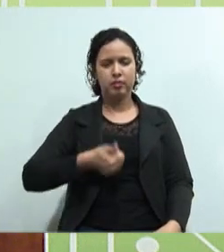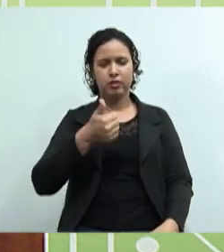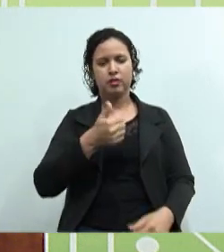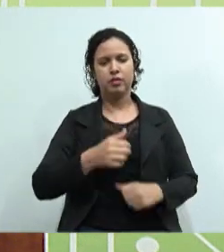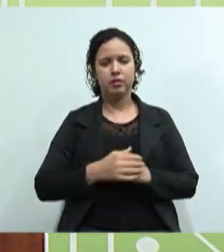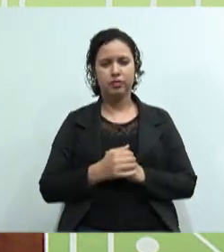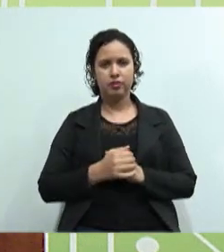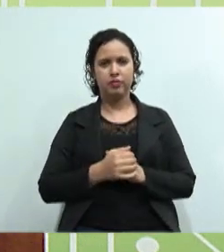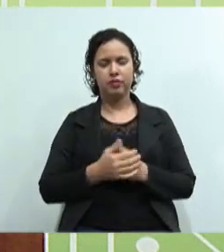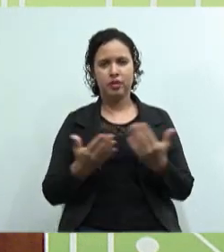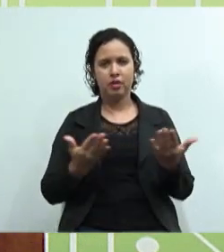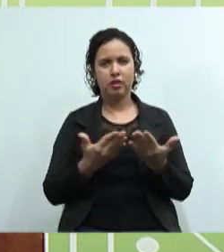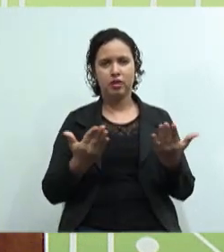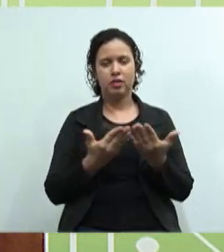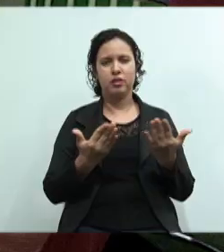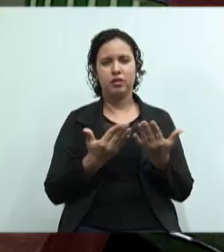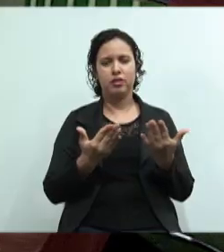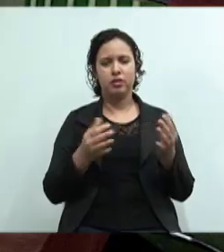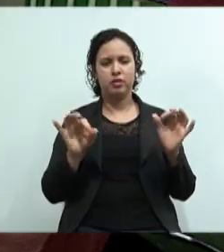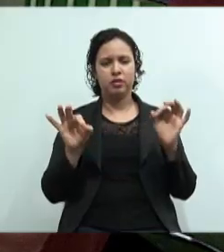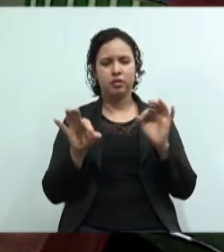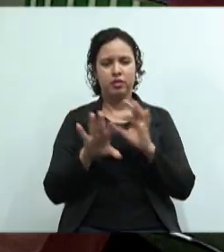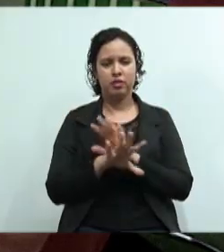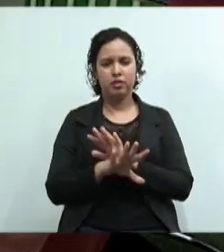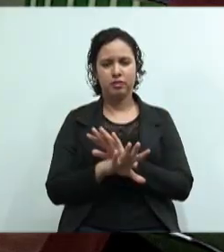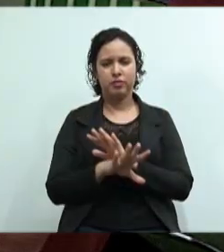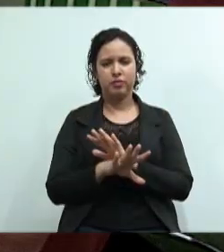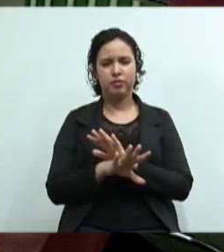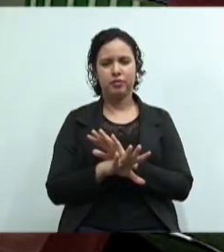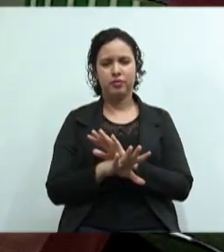Tá bom? Estamos encerrando por aqui hoje.